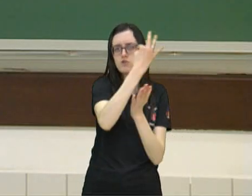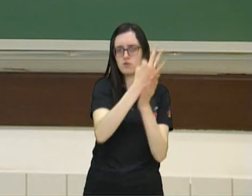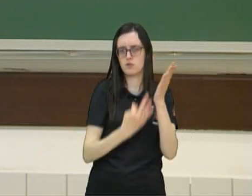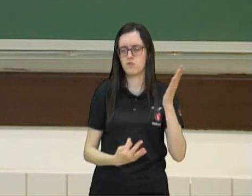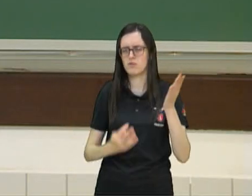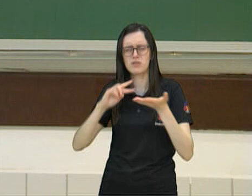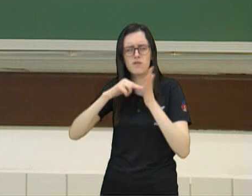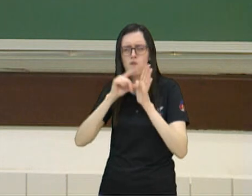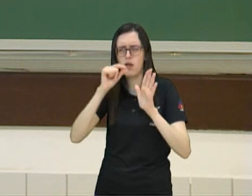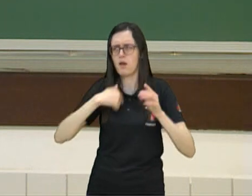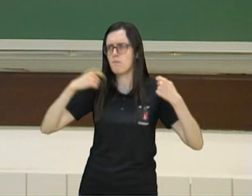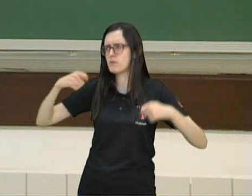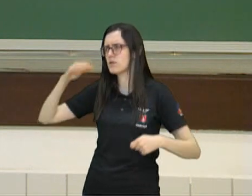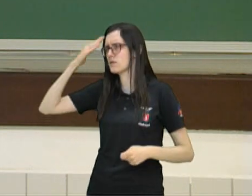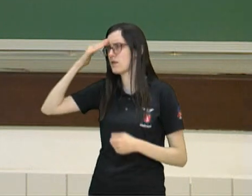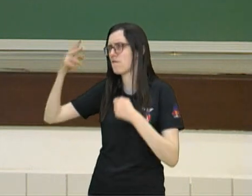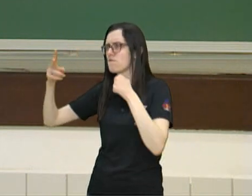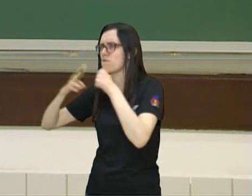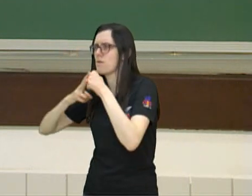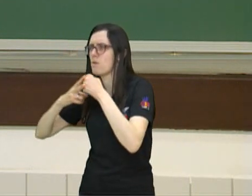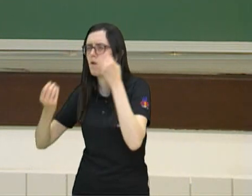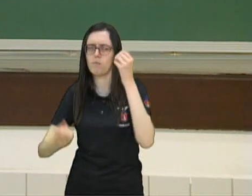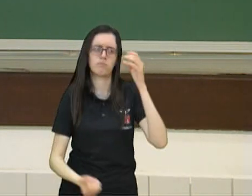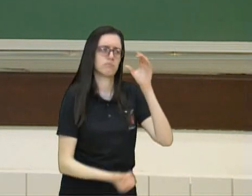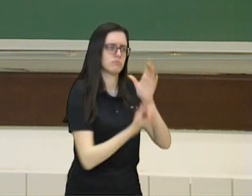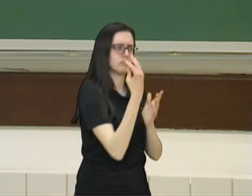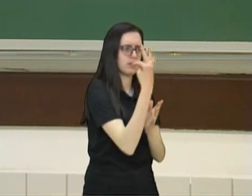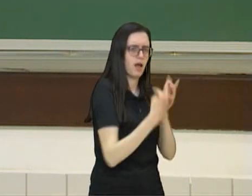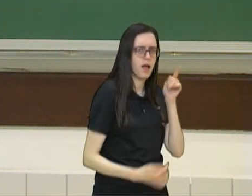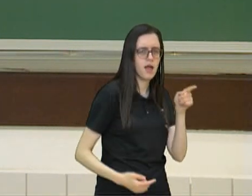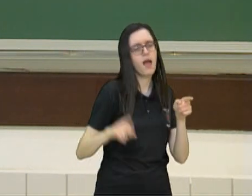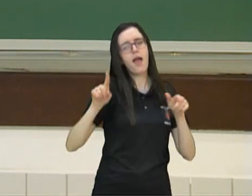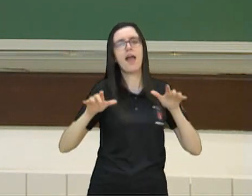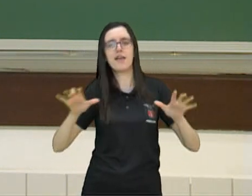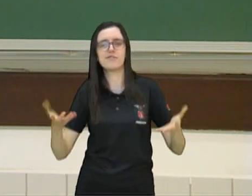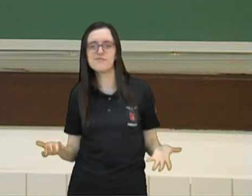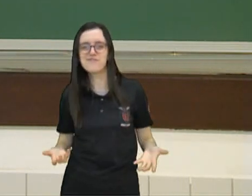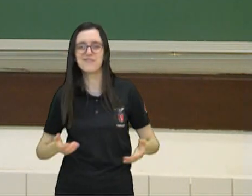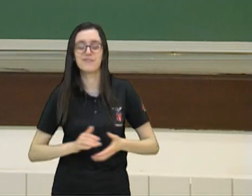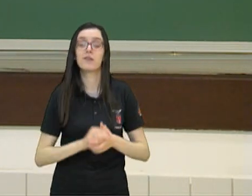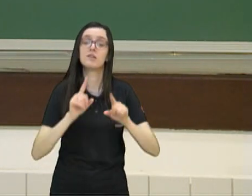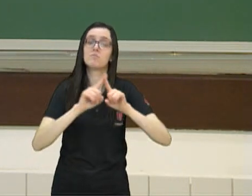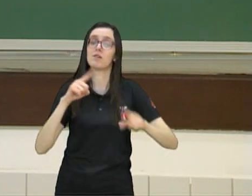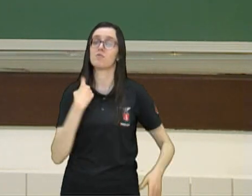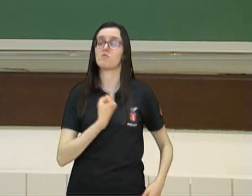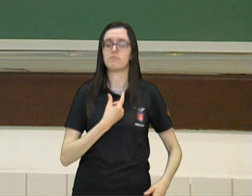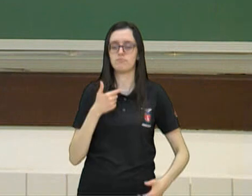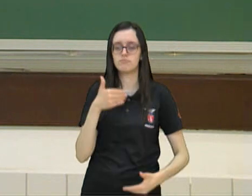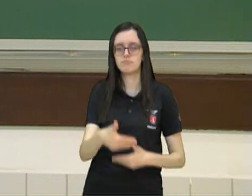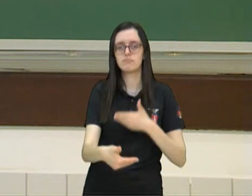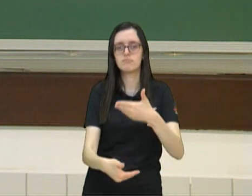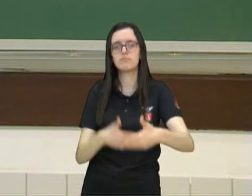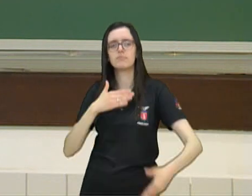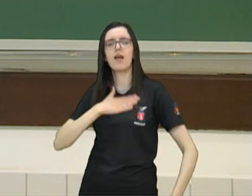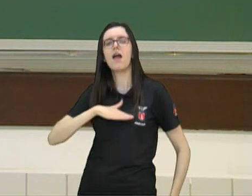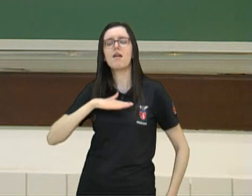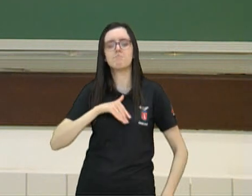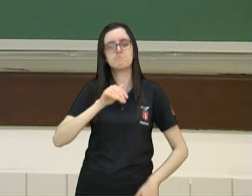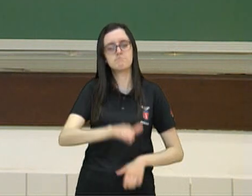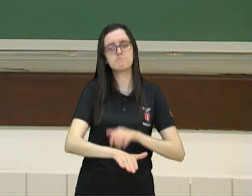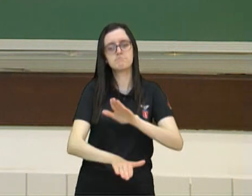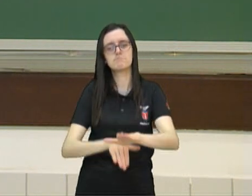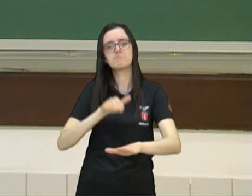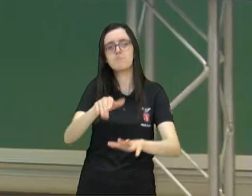entender modo verbal para saber como que eu vou criar um texto? É mais ou menos por aí. Nós estamos caminhando bem lentamente, mas